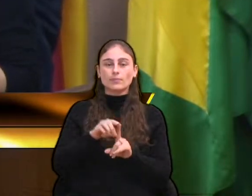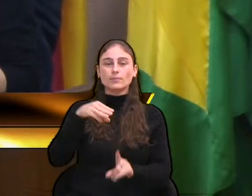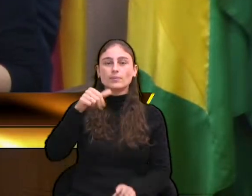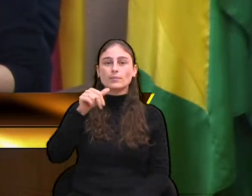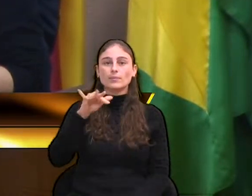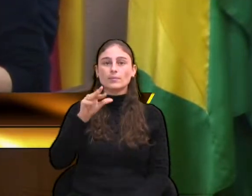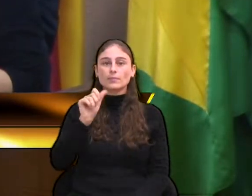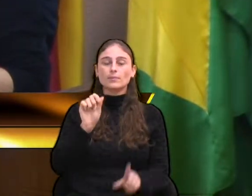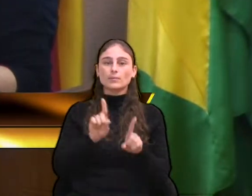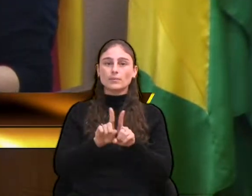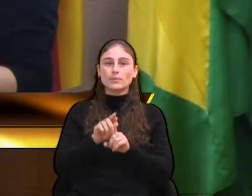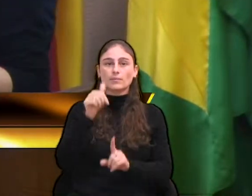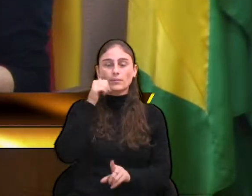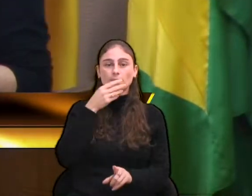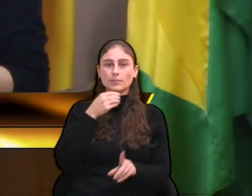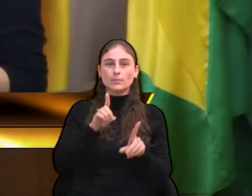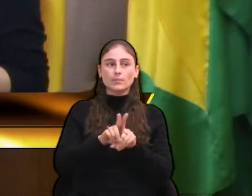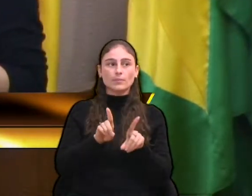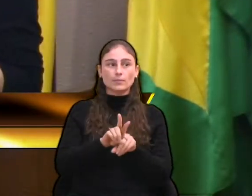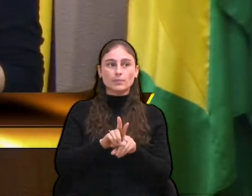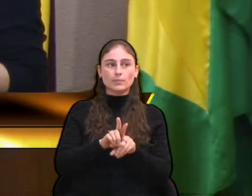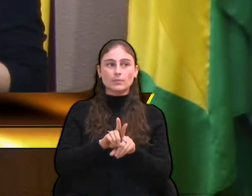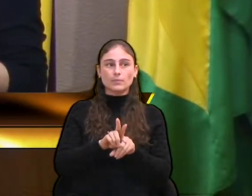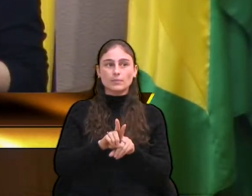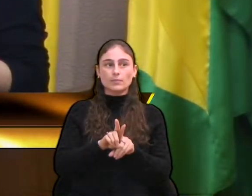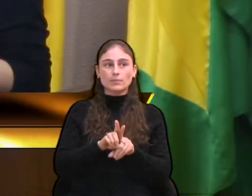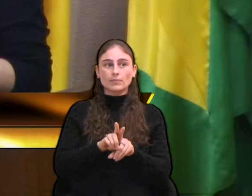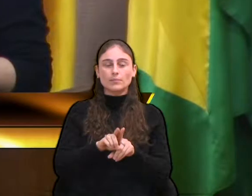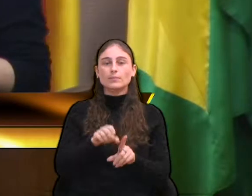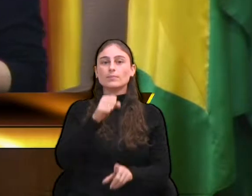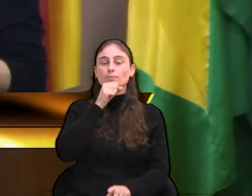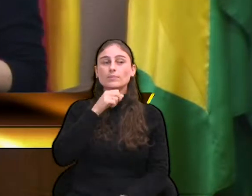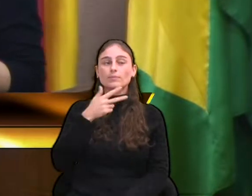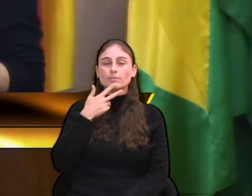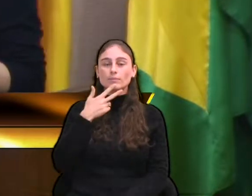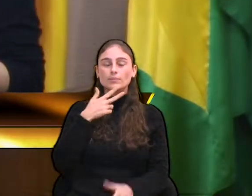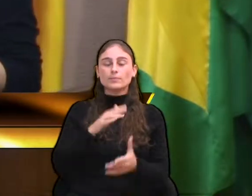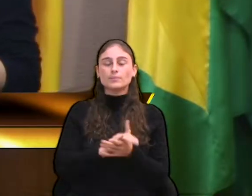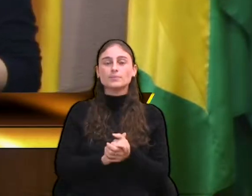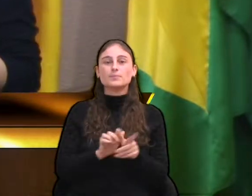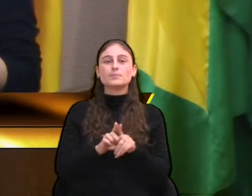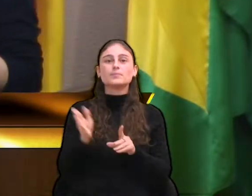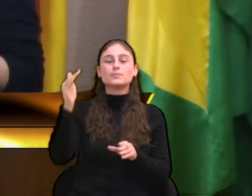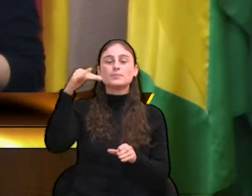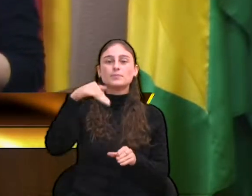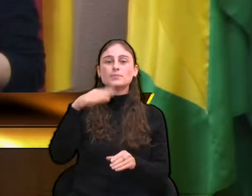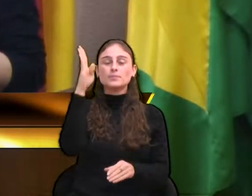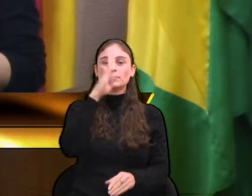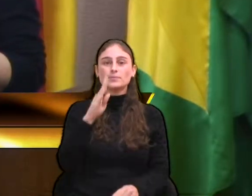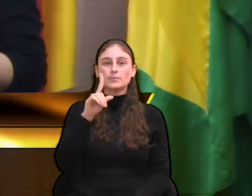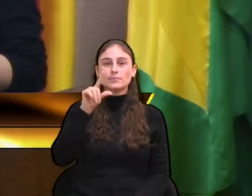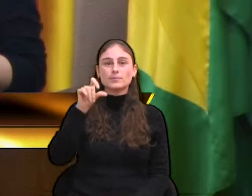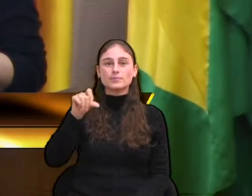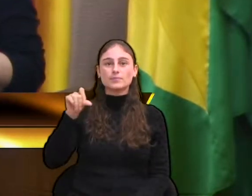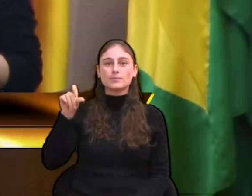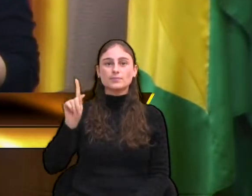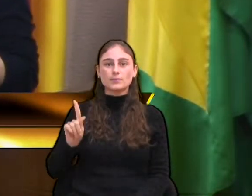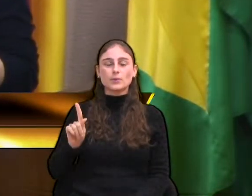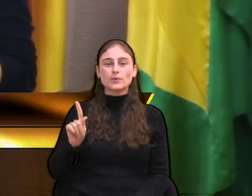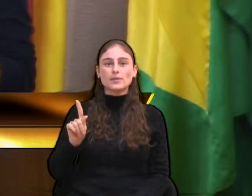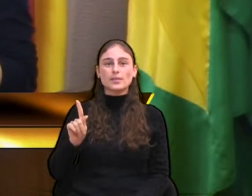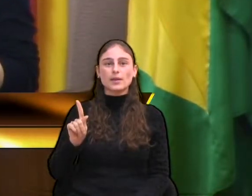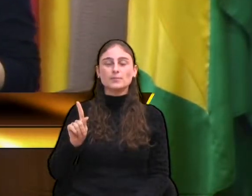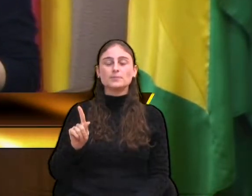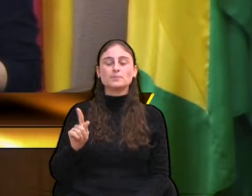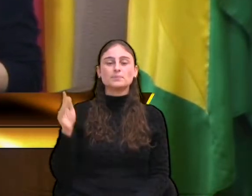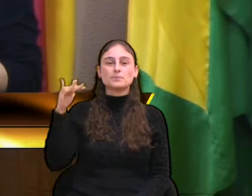Maria Iscariote saíram de Sant'Orso, na Itália, região do Vêneto, e chegaram ao Brasil em 1891, numa das últimas levas